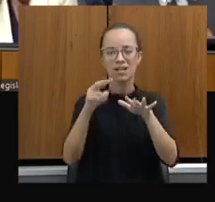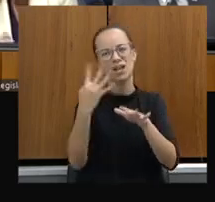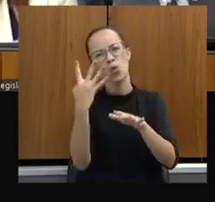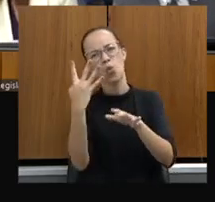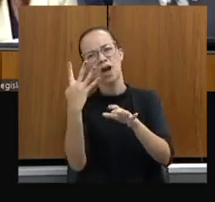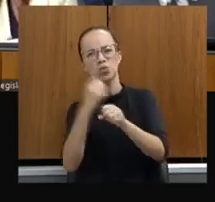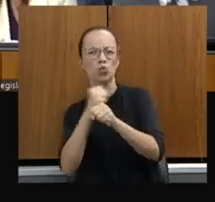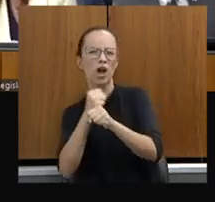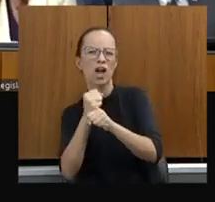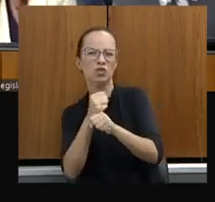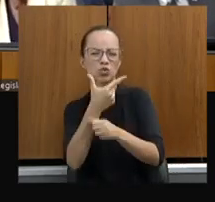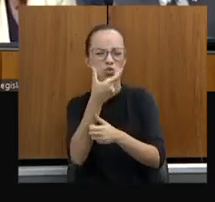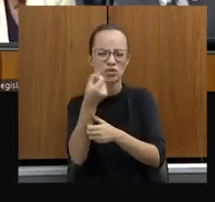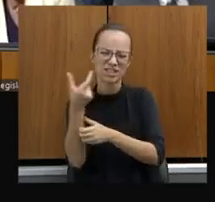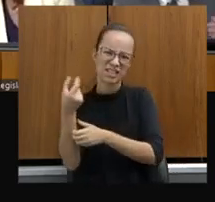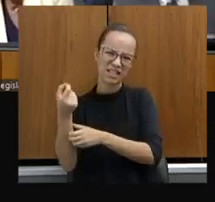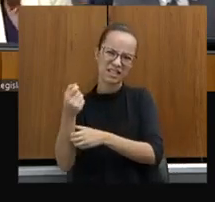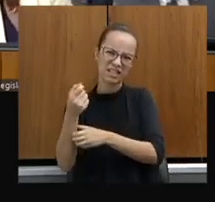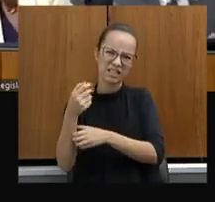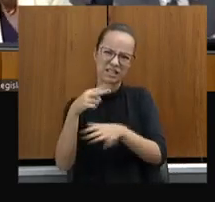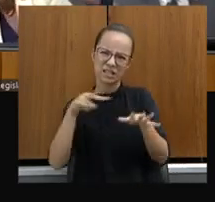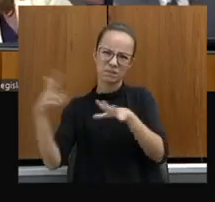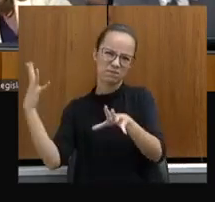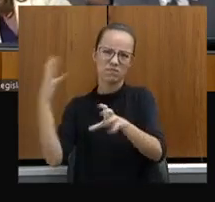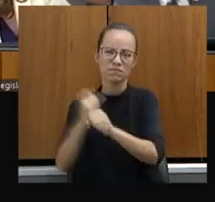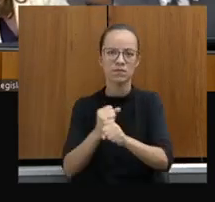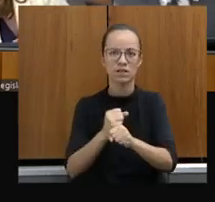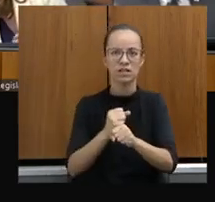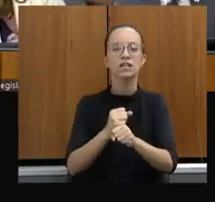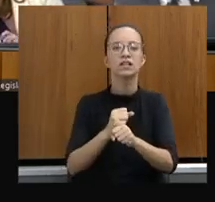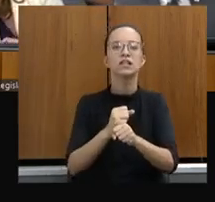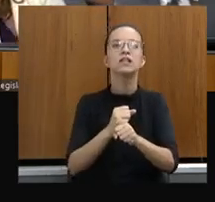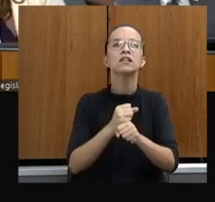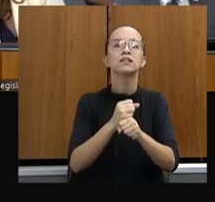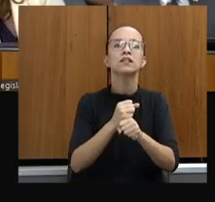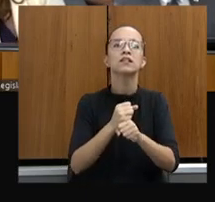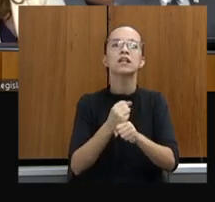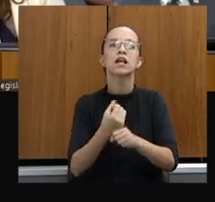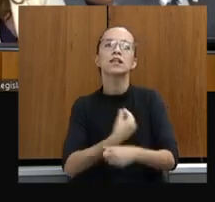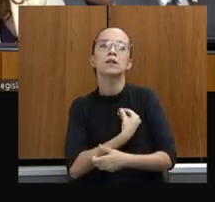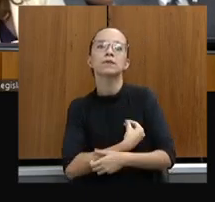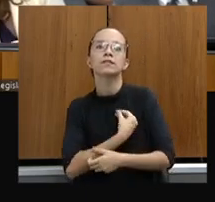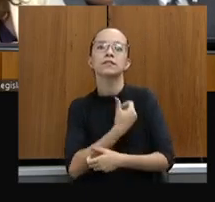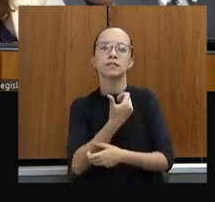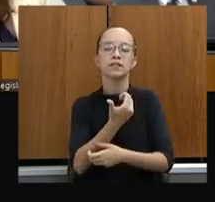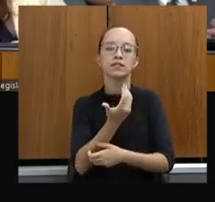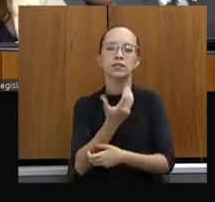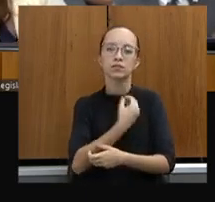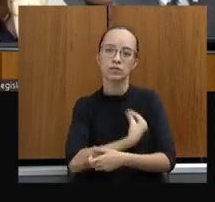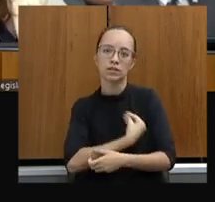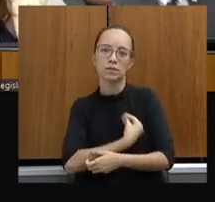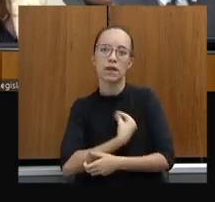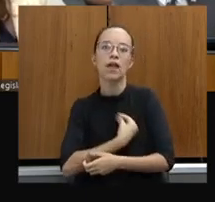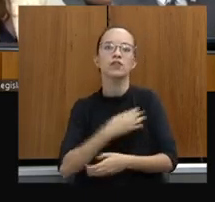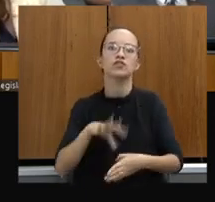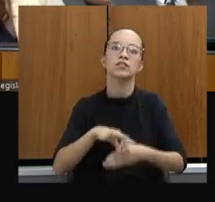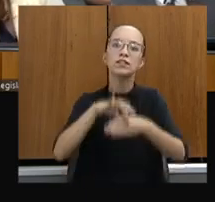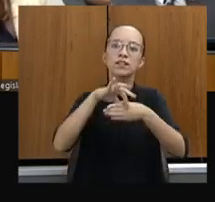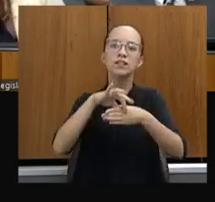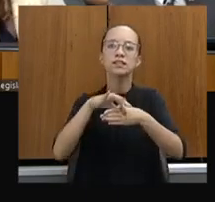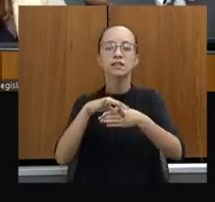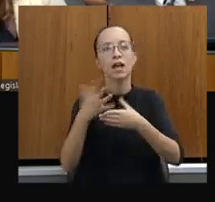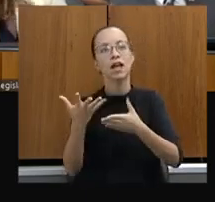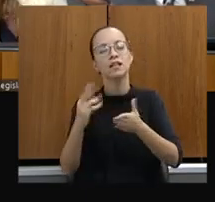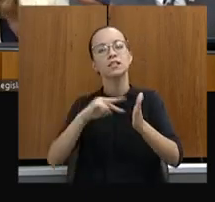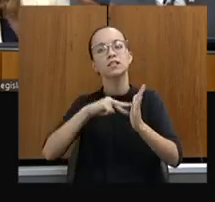um pouco mais de 200 semanas com 196 presença de titulares de órgãos aqui na Assembleia Legislativa para audiências públicas é como